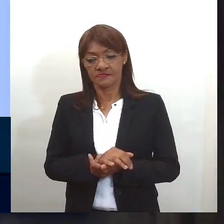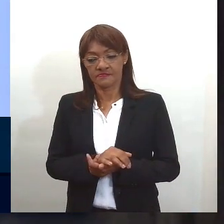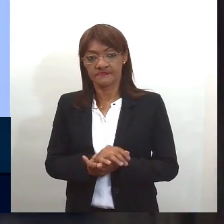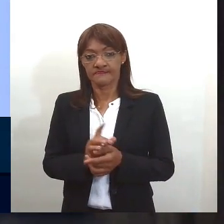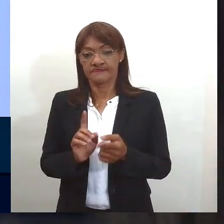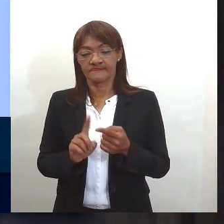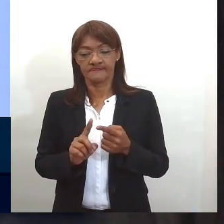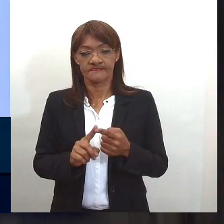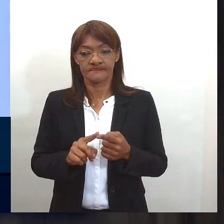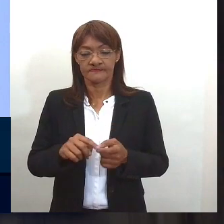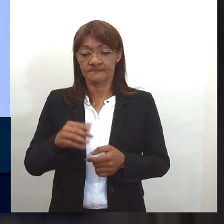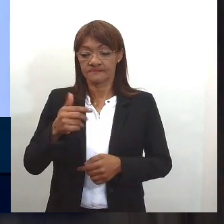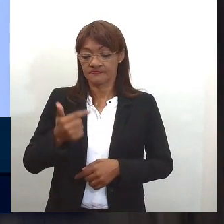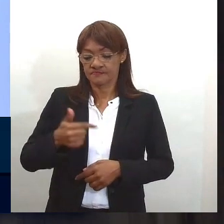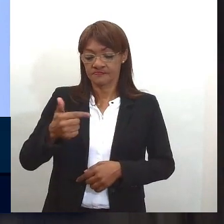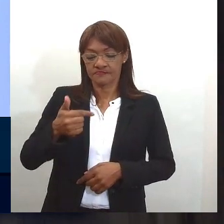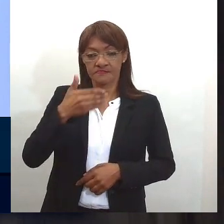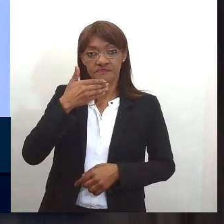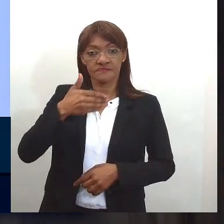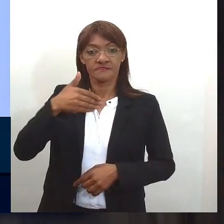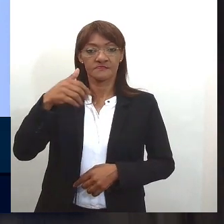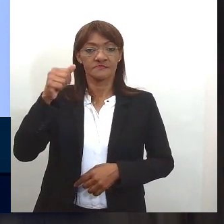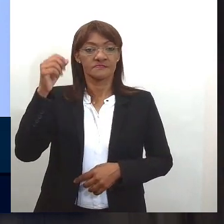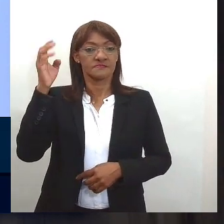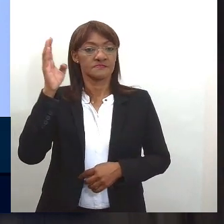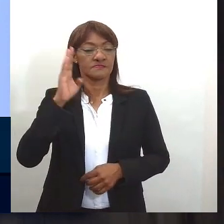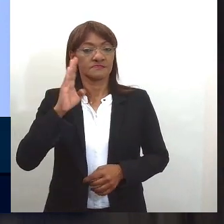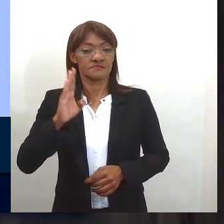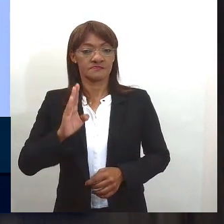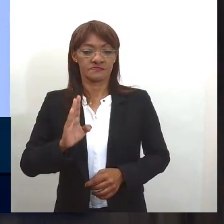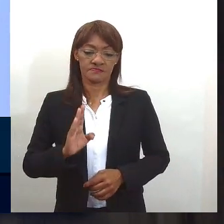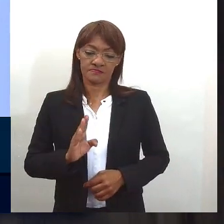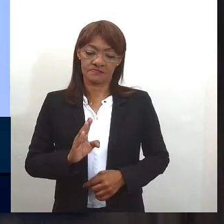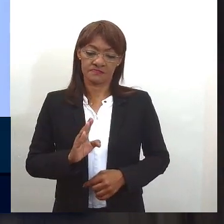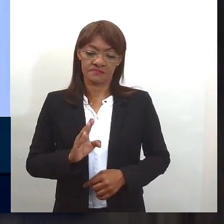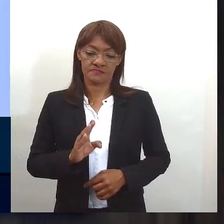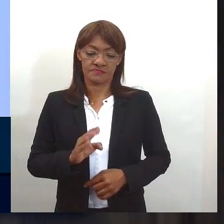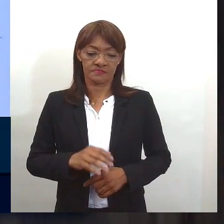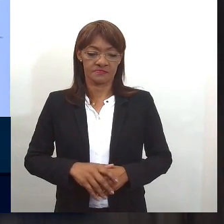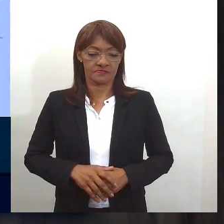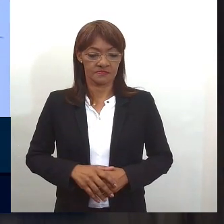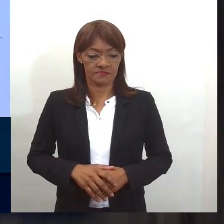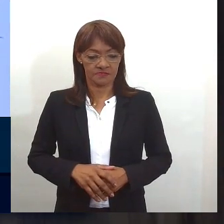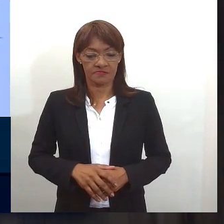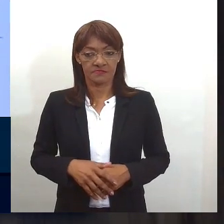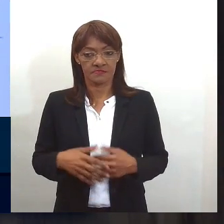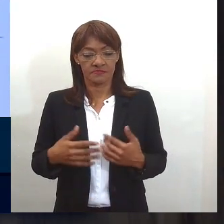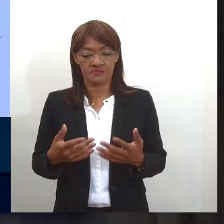Brasil em proporção da receita, né? Isso é super importante a gente falar.